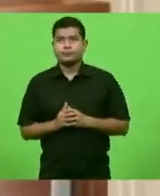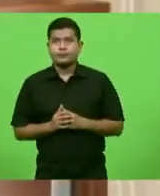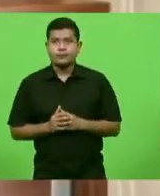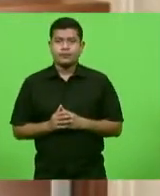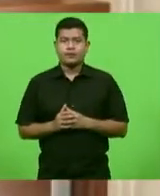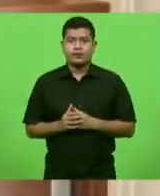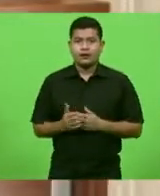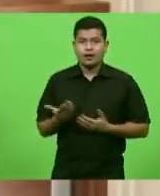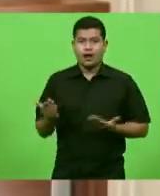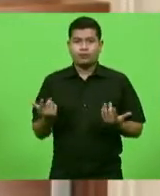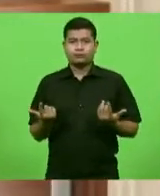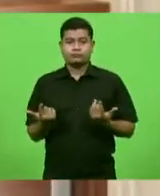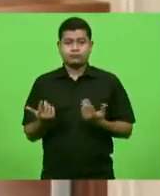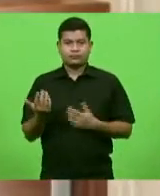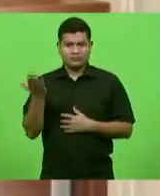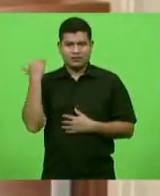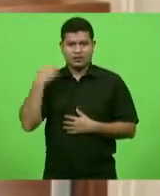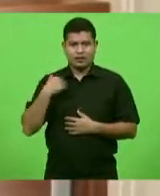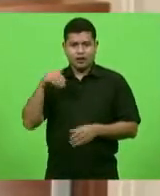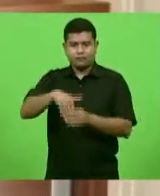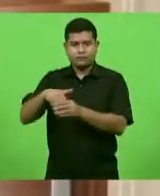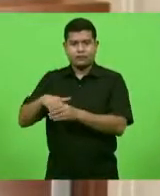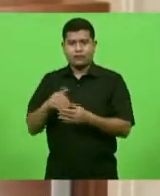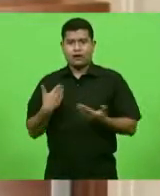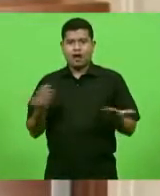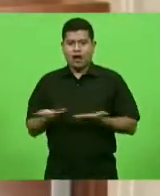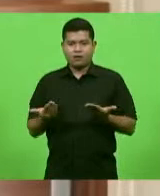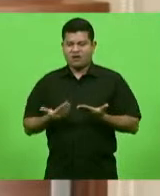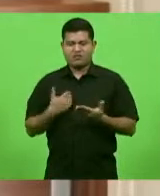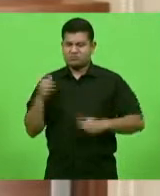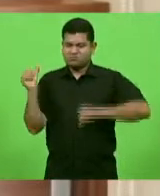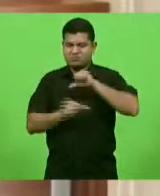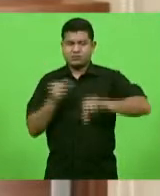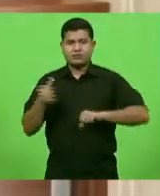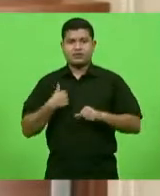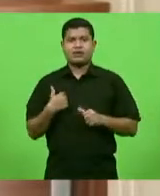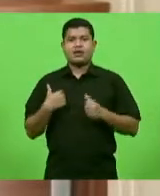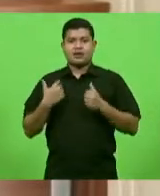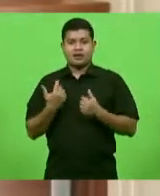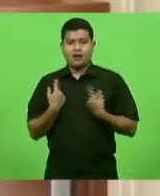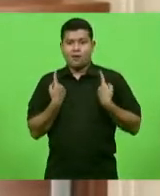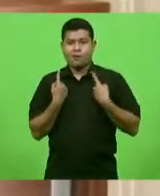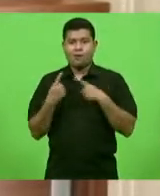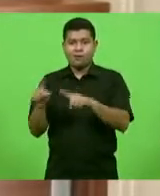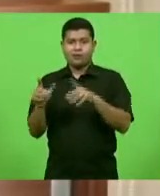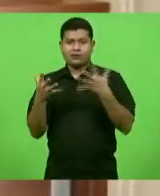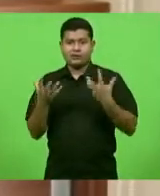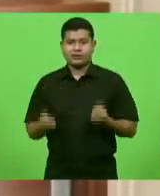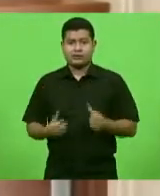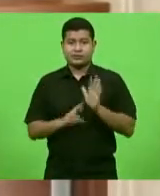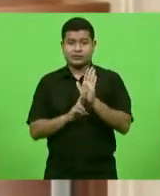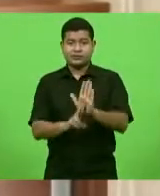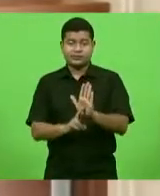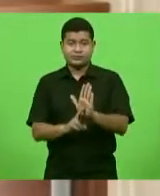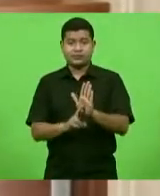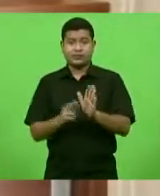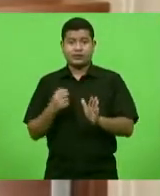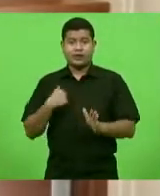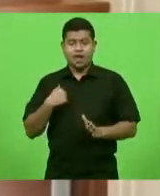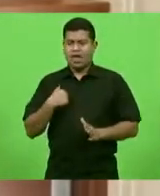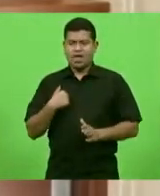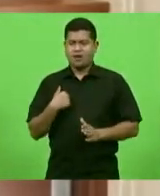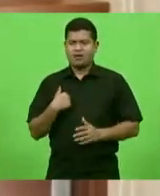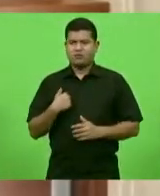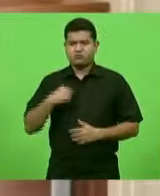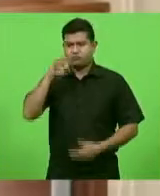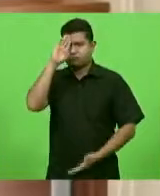seus votos anteriores e agora votar contra a admissibilidade desta representação. O que eu me recuso a